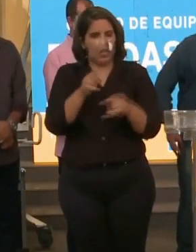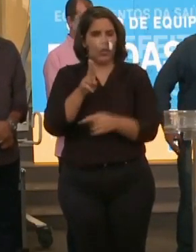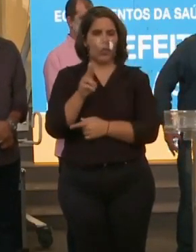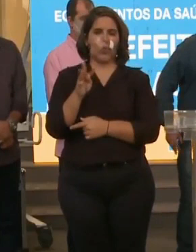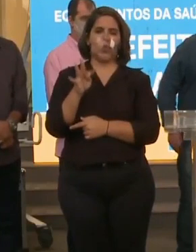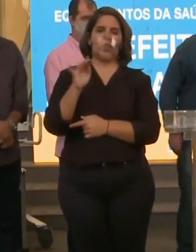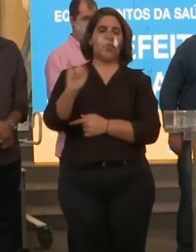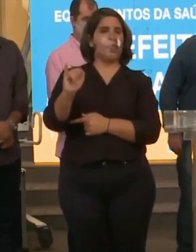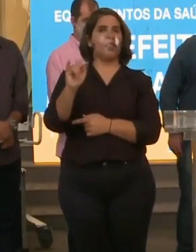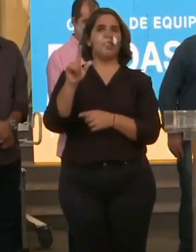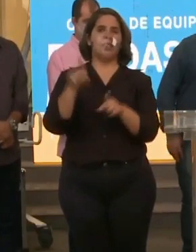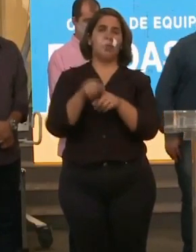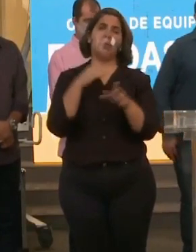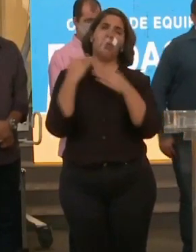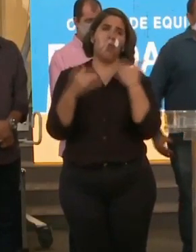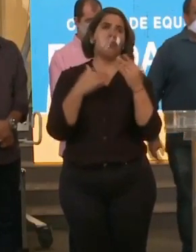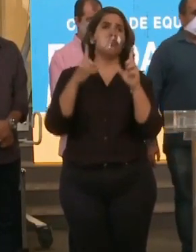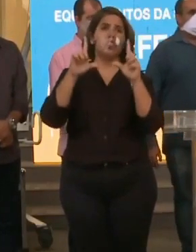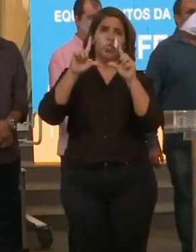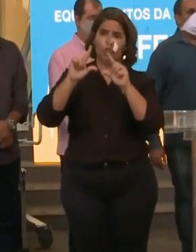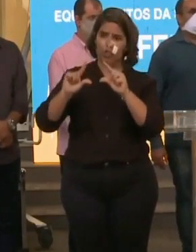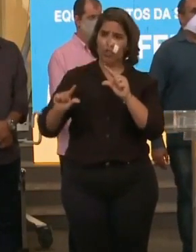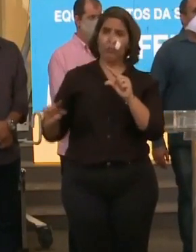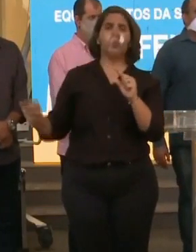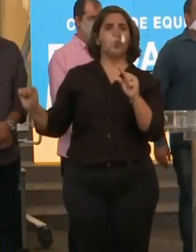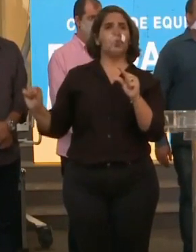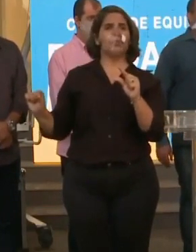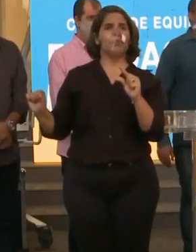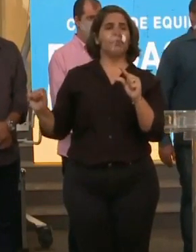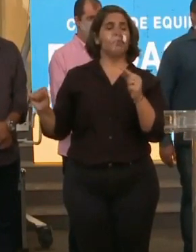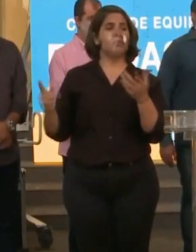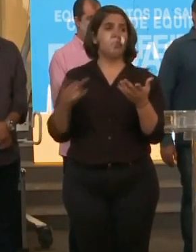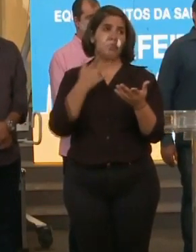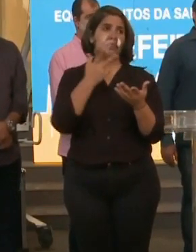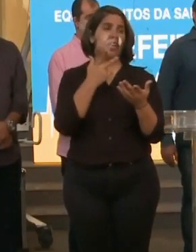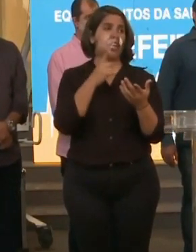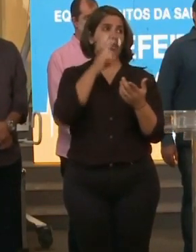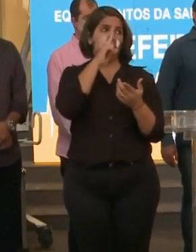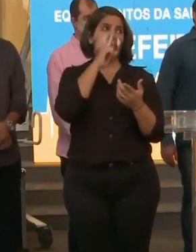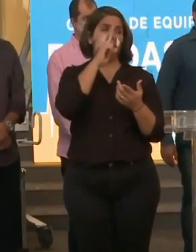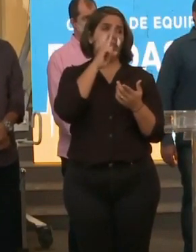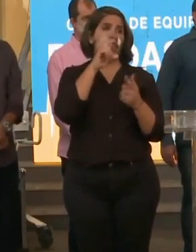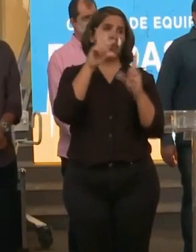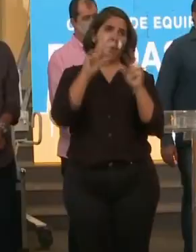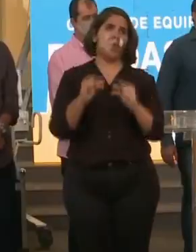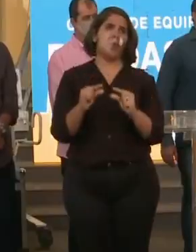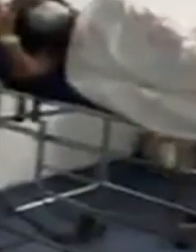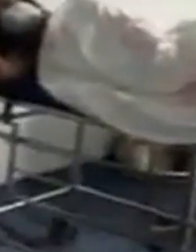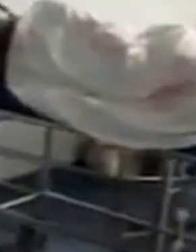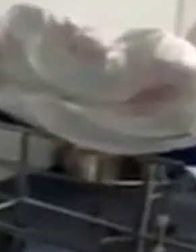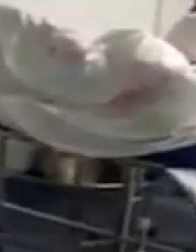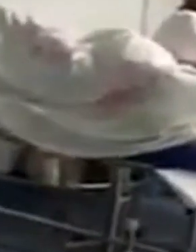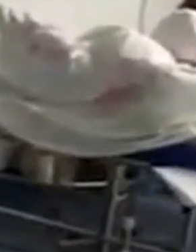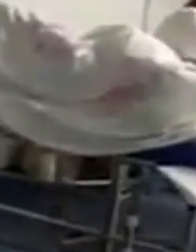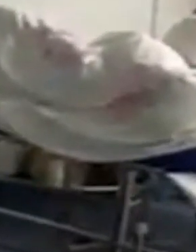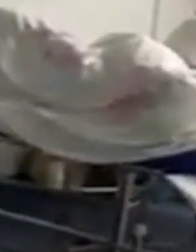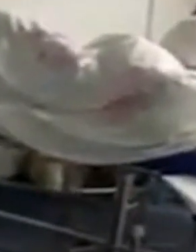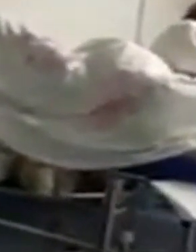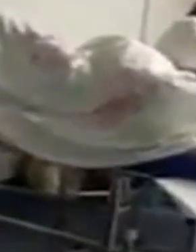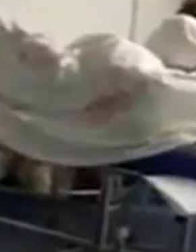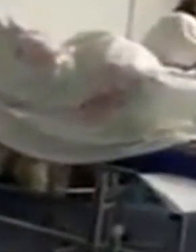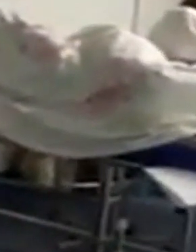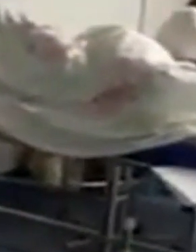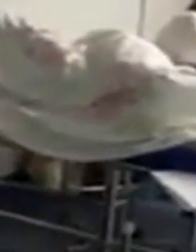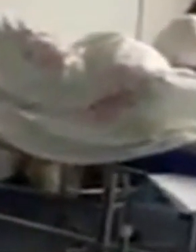UTI e também o número de óbitos na cidade, que cai vertiginosamente, dizer que o risco é mais baixo. Em Pernambuco, a